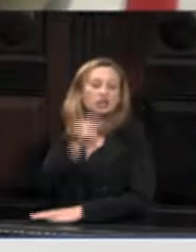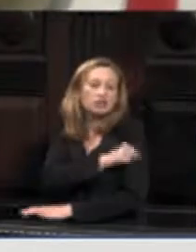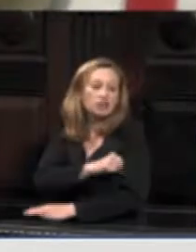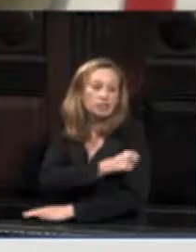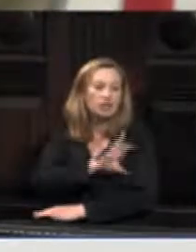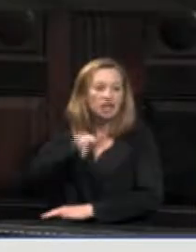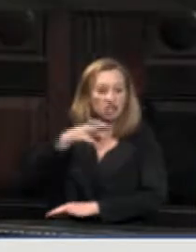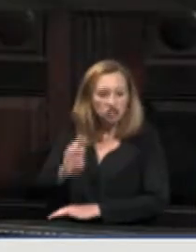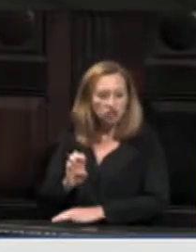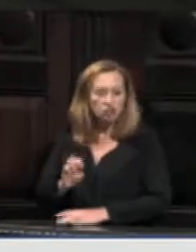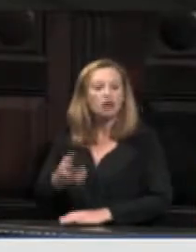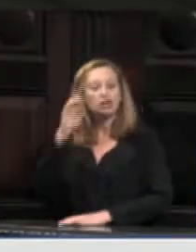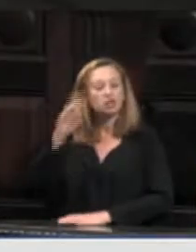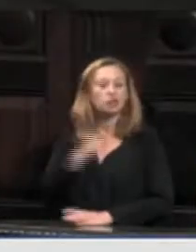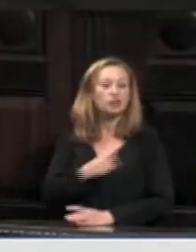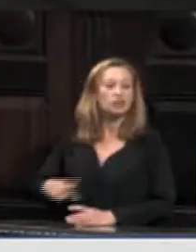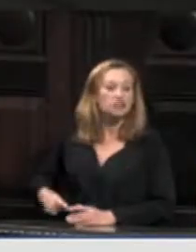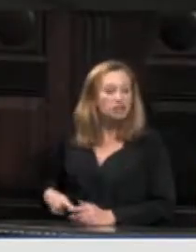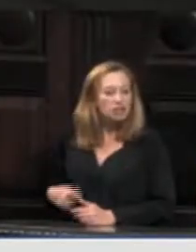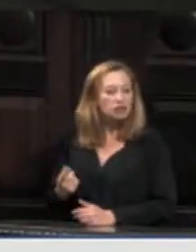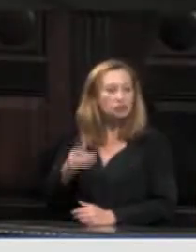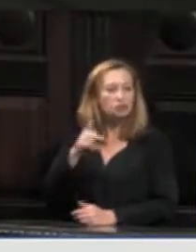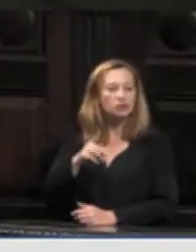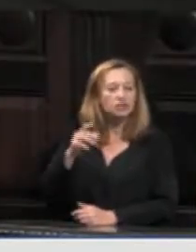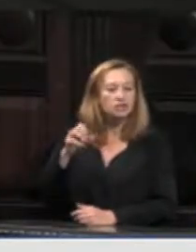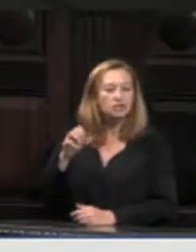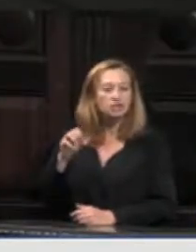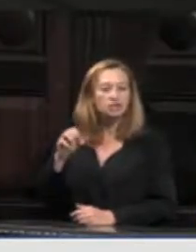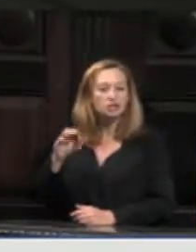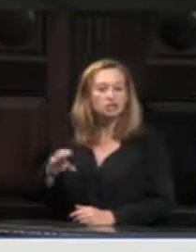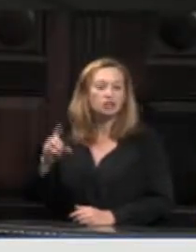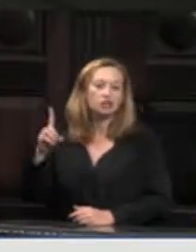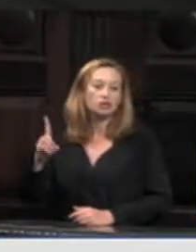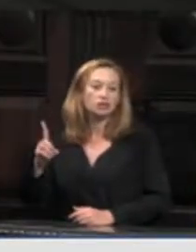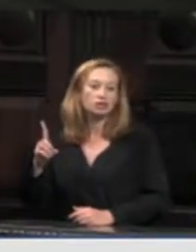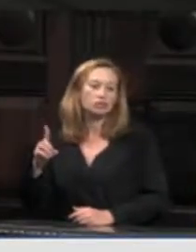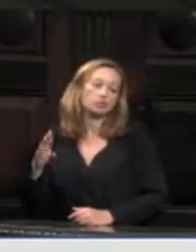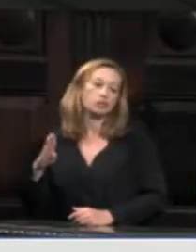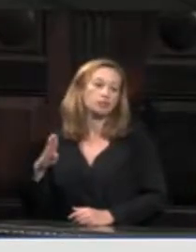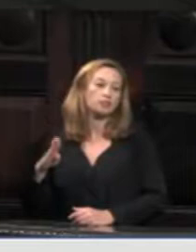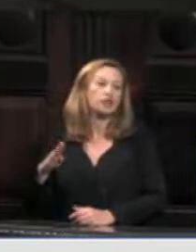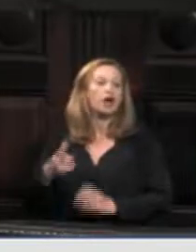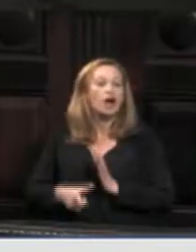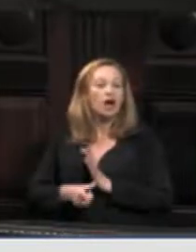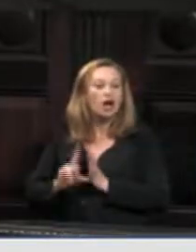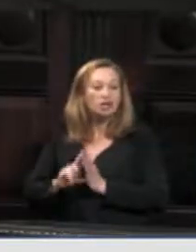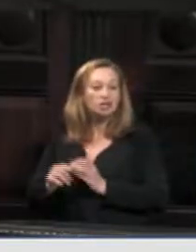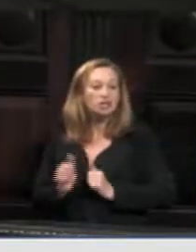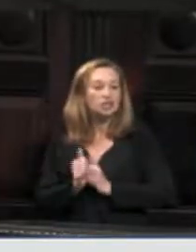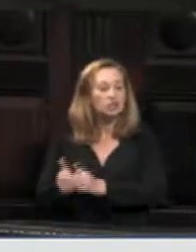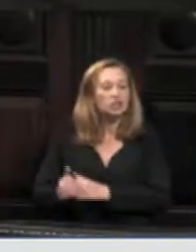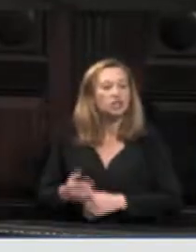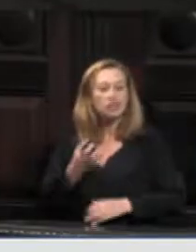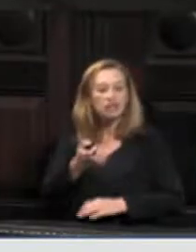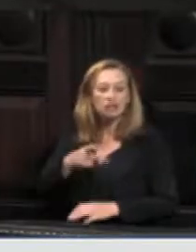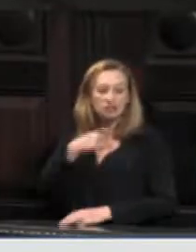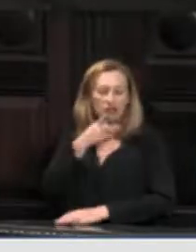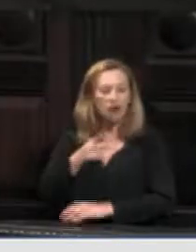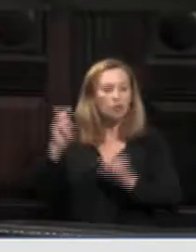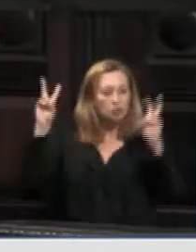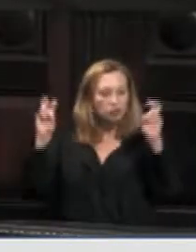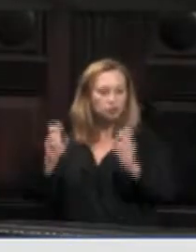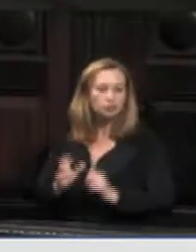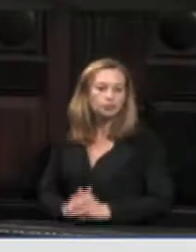Senhor presidente, o PCdoB, antes de encaminhar, queria destacar aqui uma